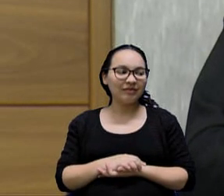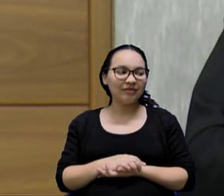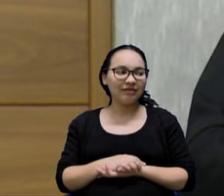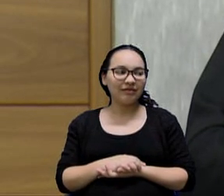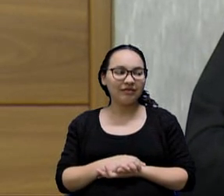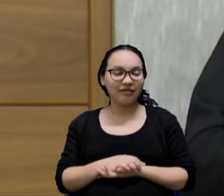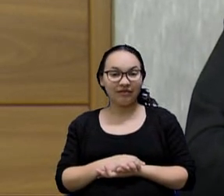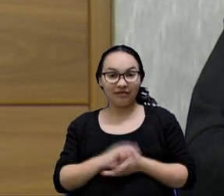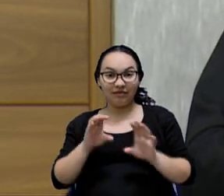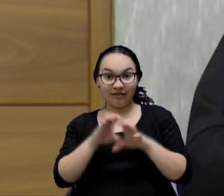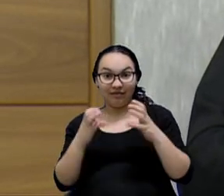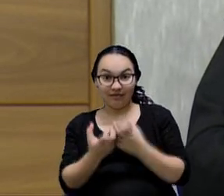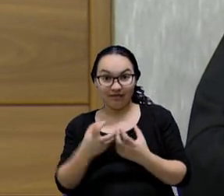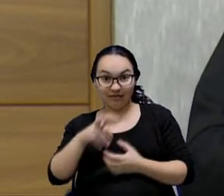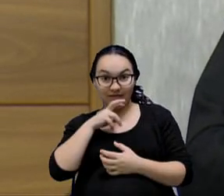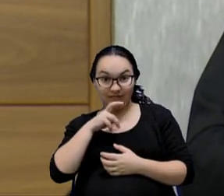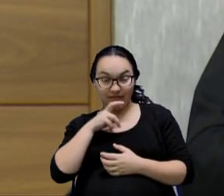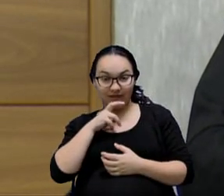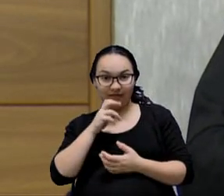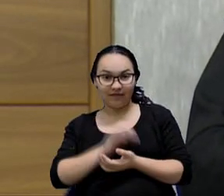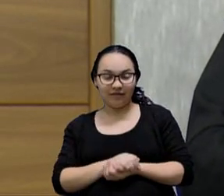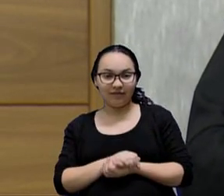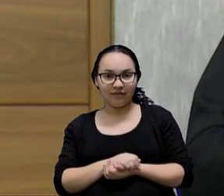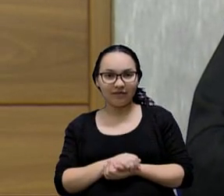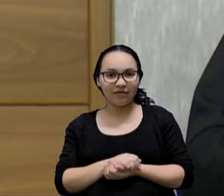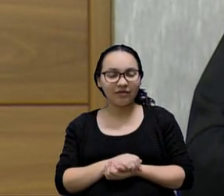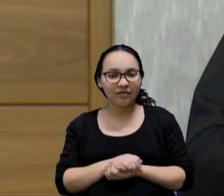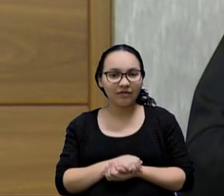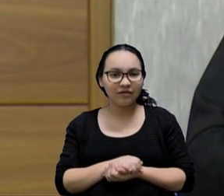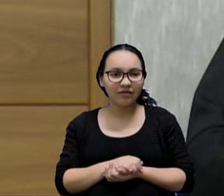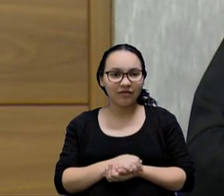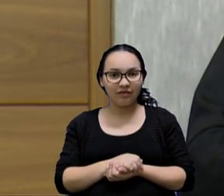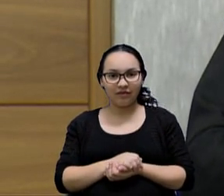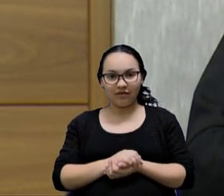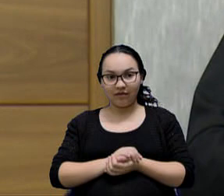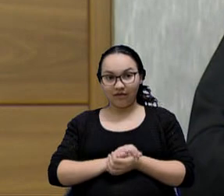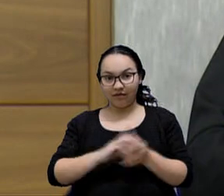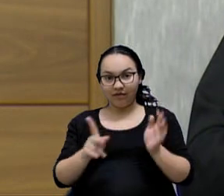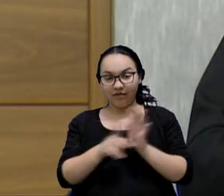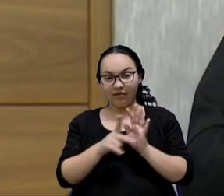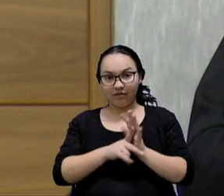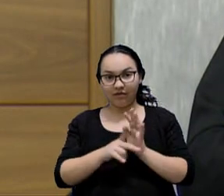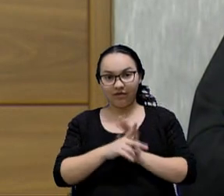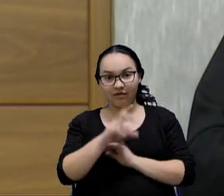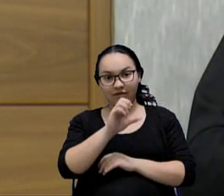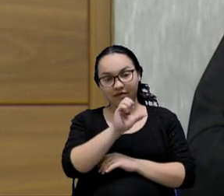Câmara Municipal de Sorocaba, projeto de decreto legislativo